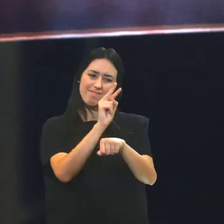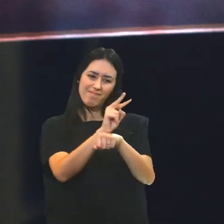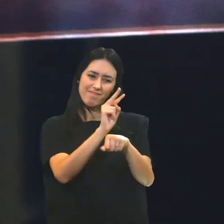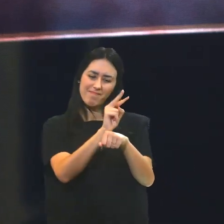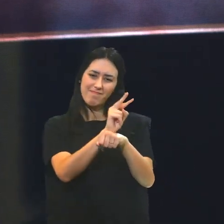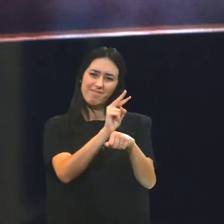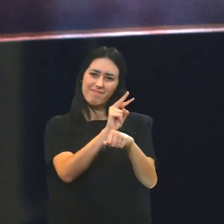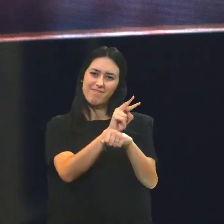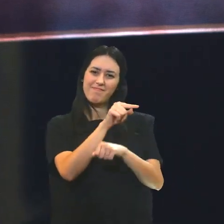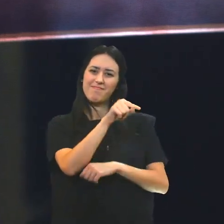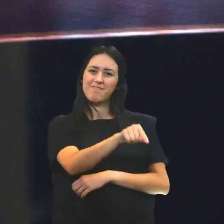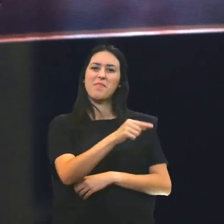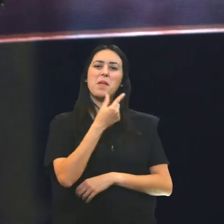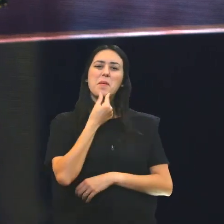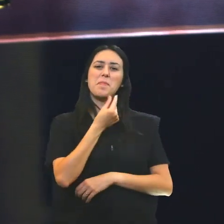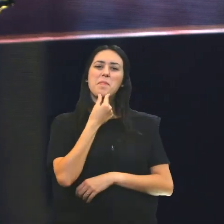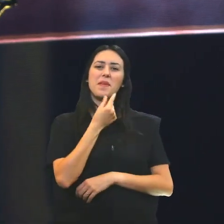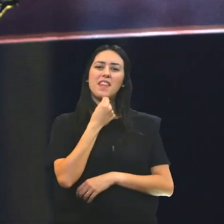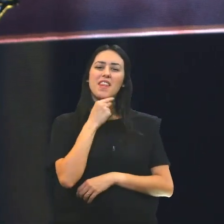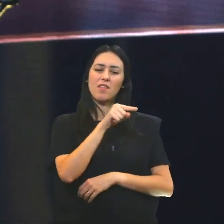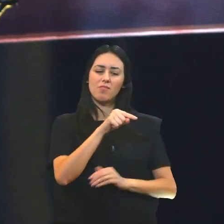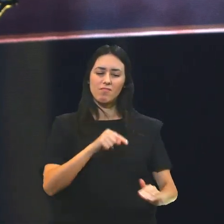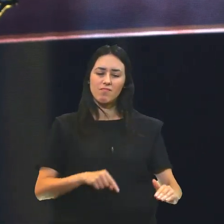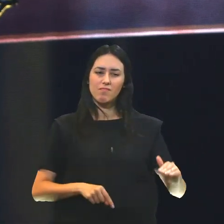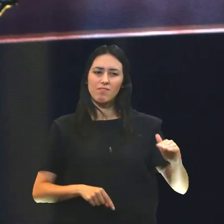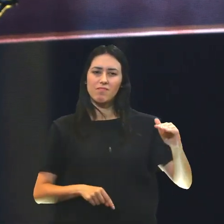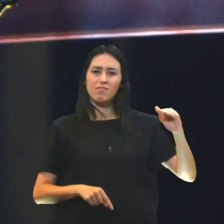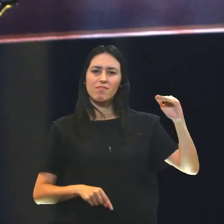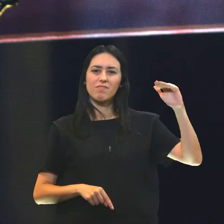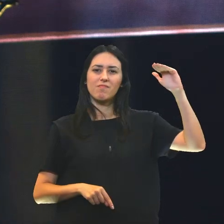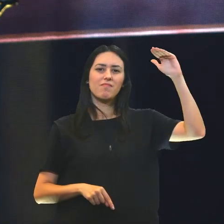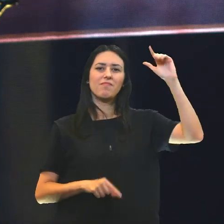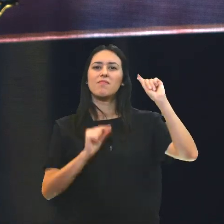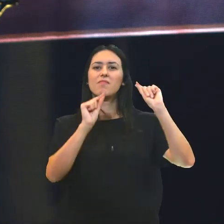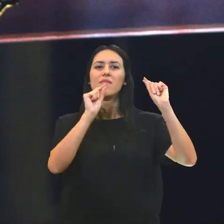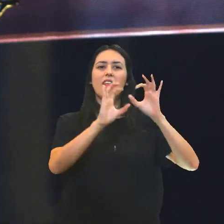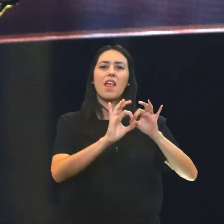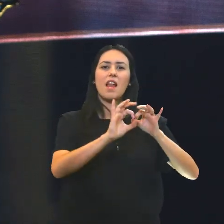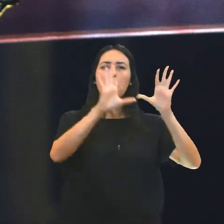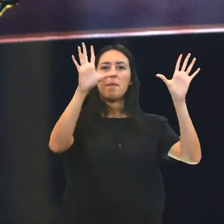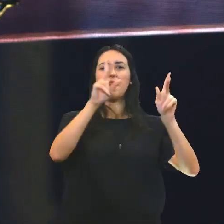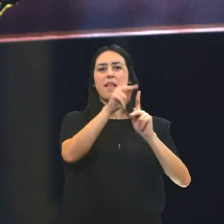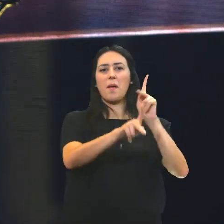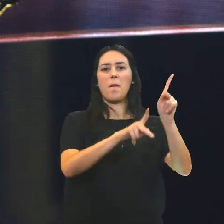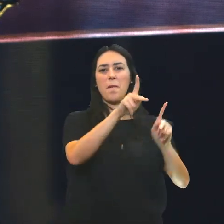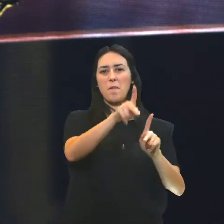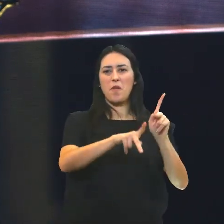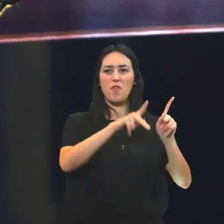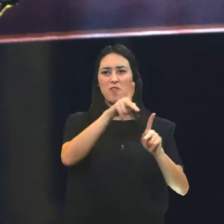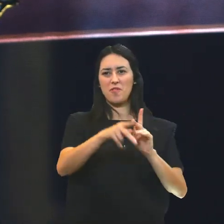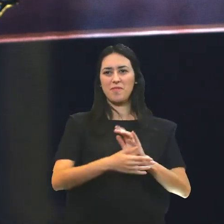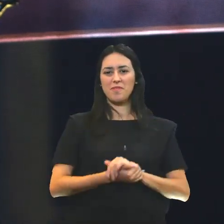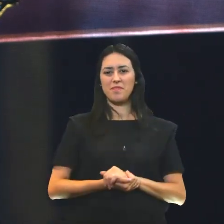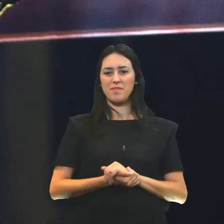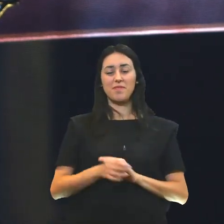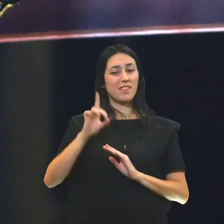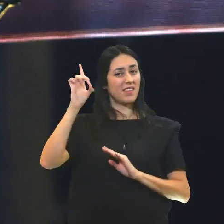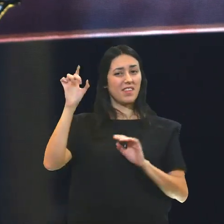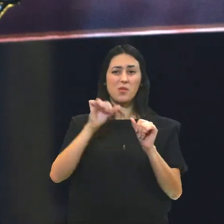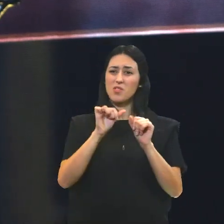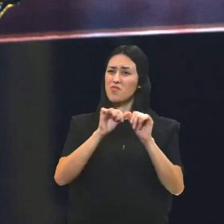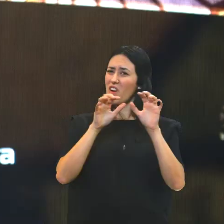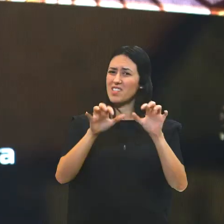criou o menino que um dia se levantou para ser libertador daquele povo. É assim que Deus